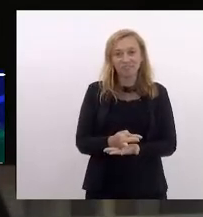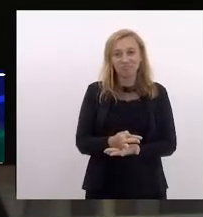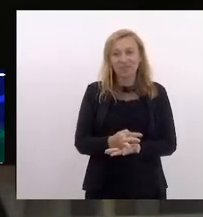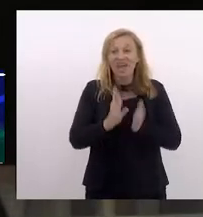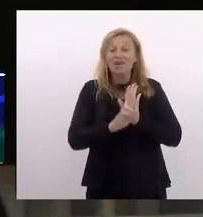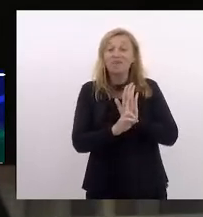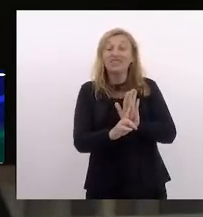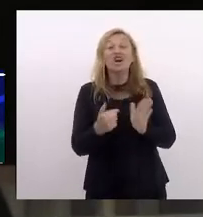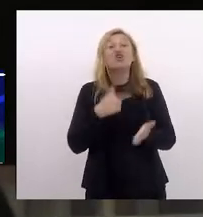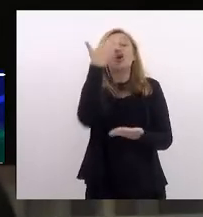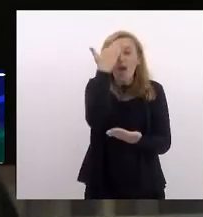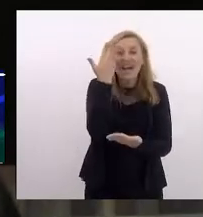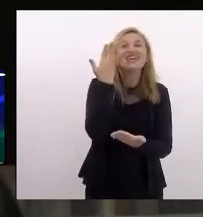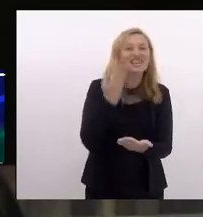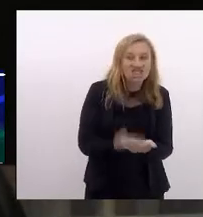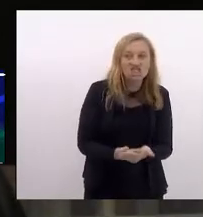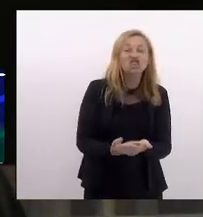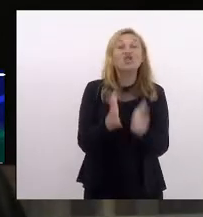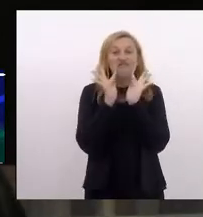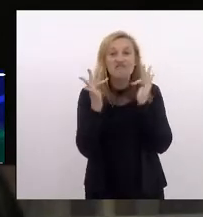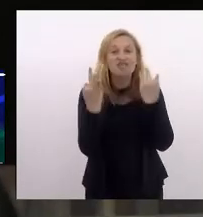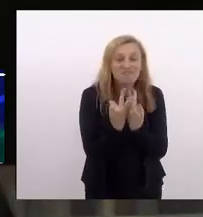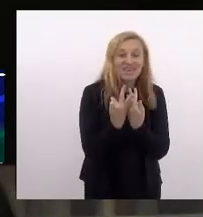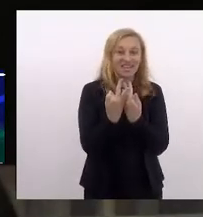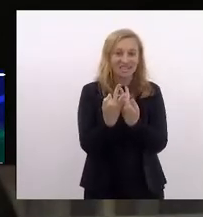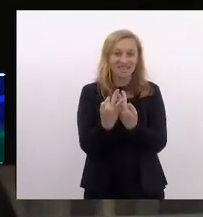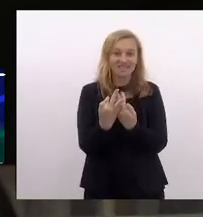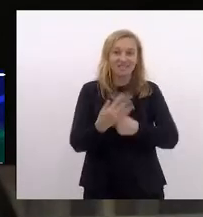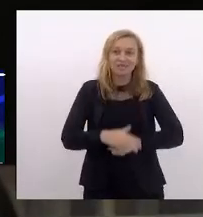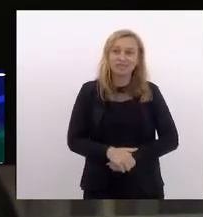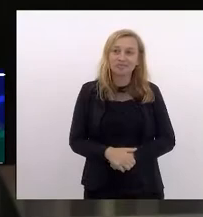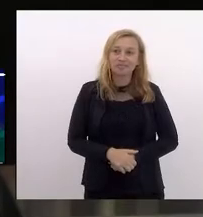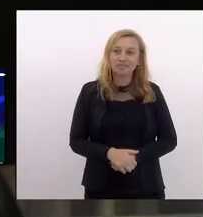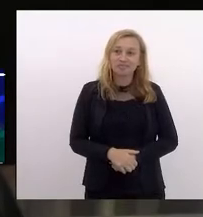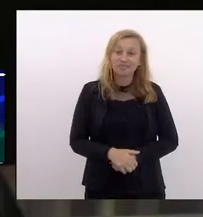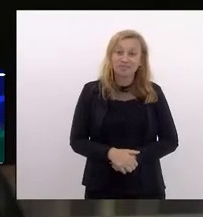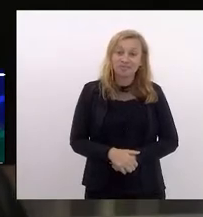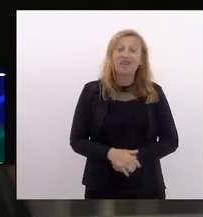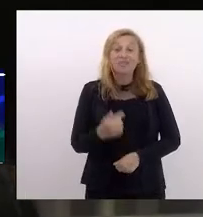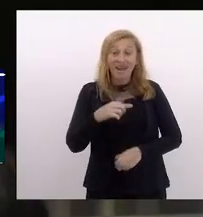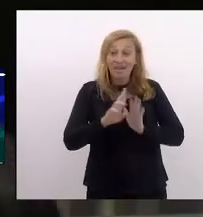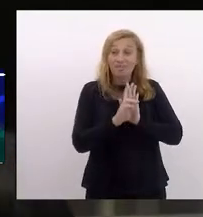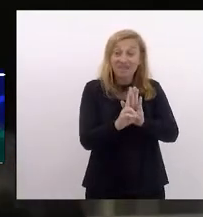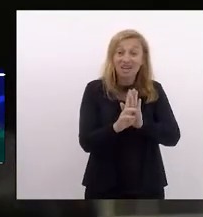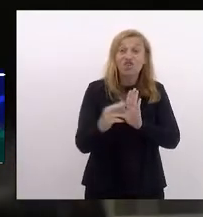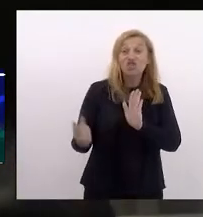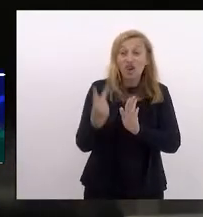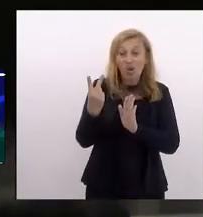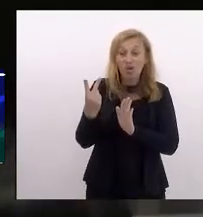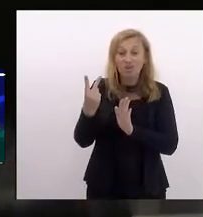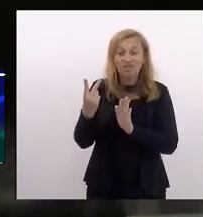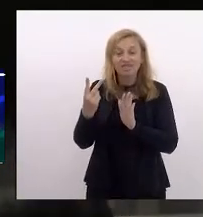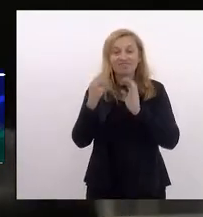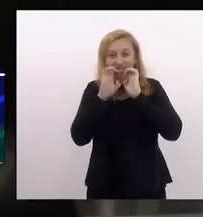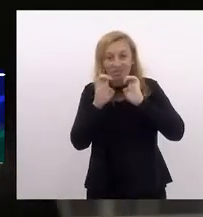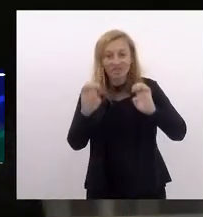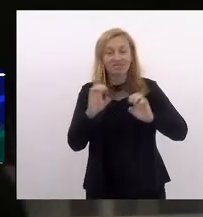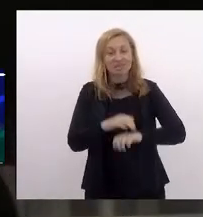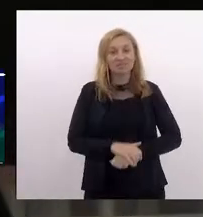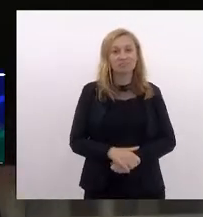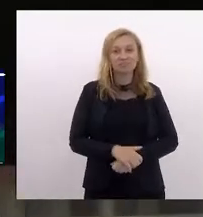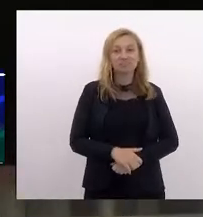representar o que eu creio representar a família as famílias e para representar os valores judaico-cristãos